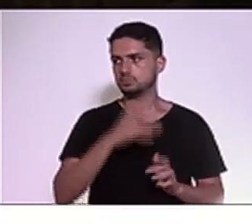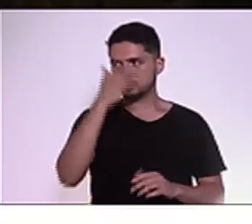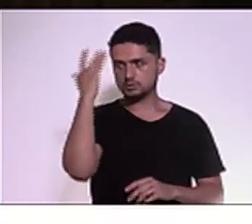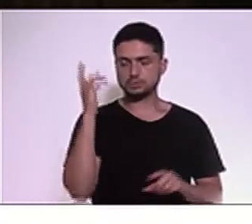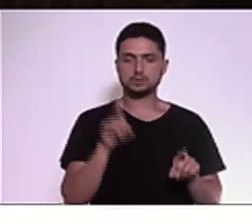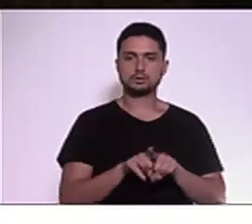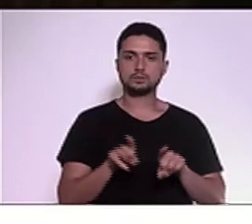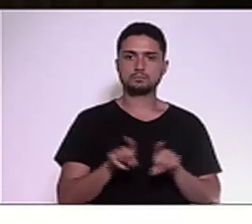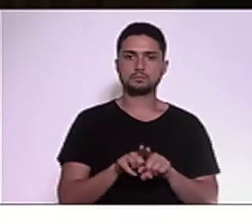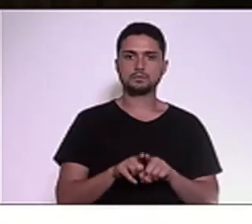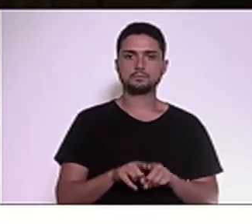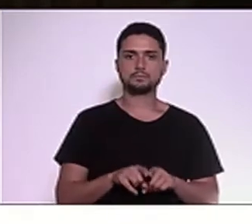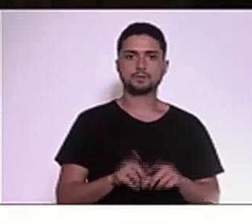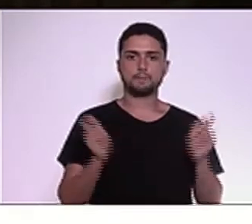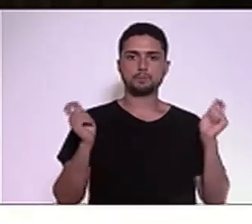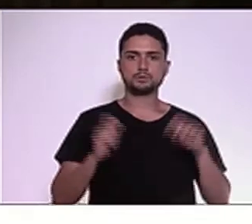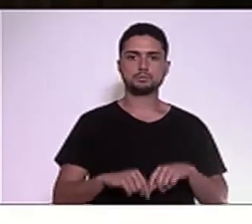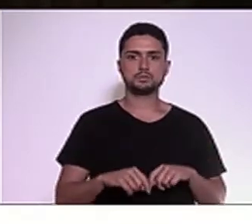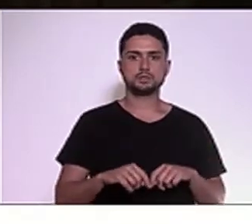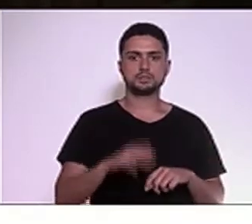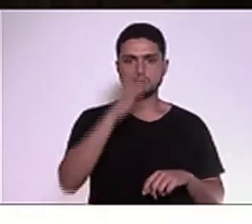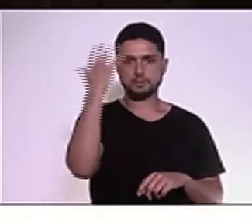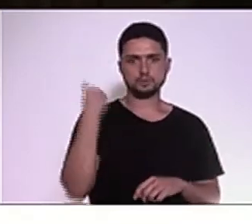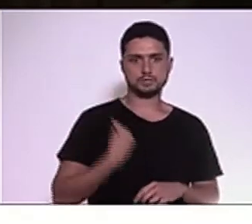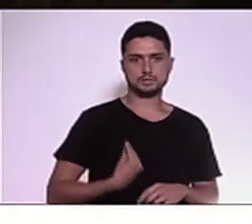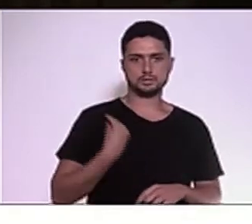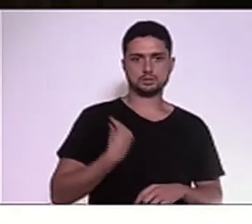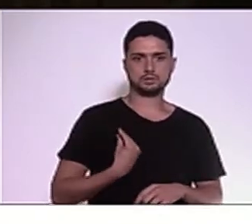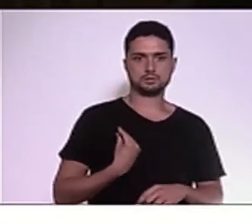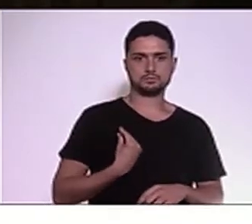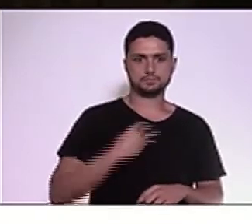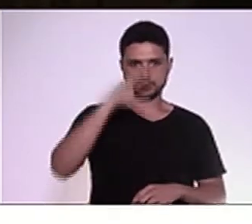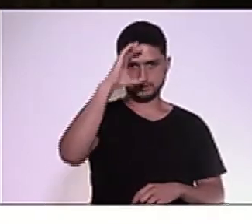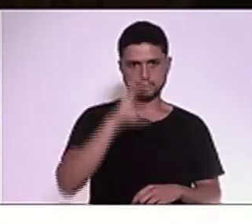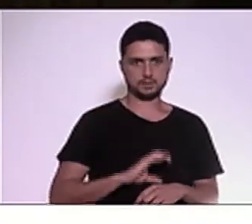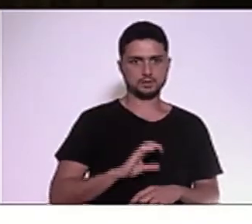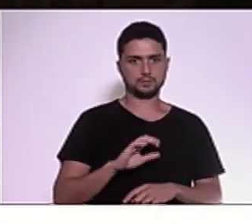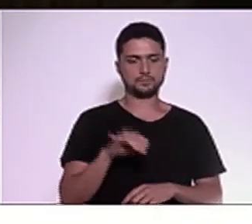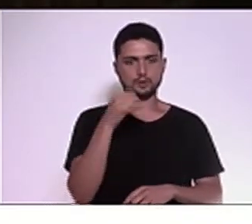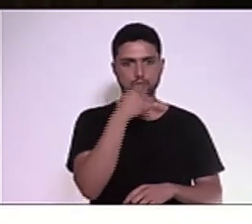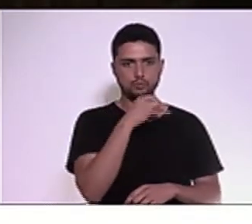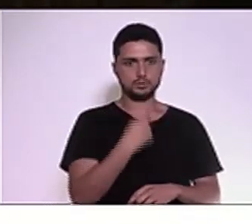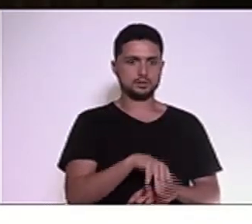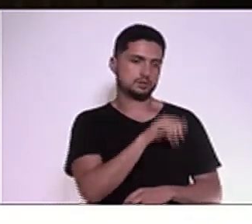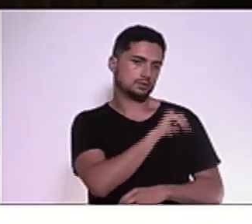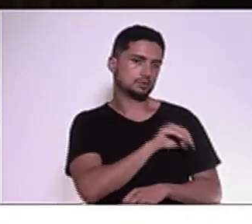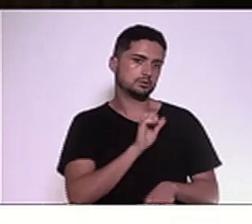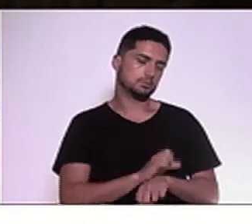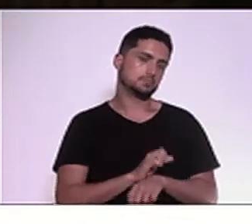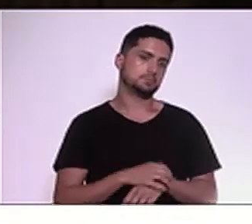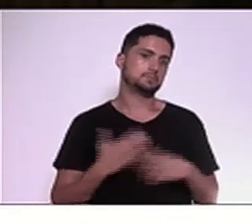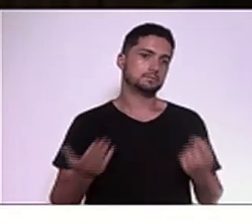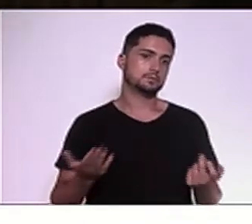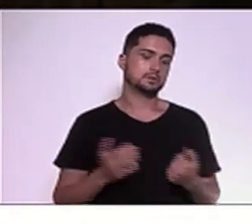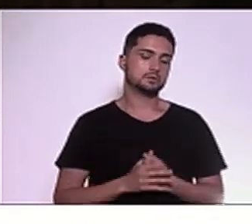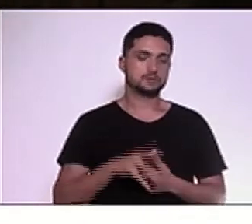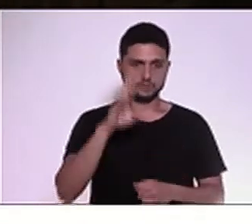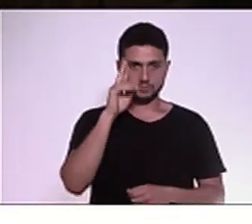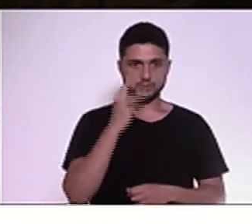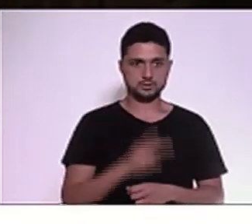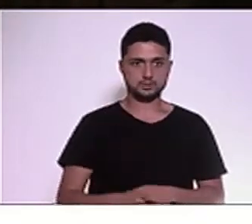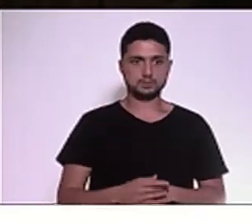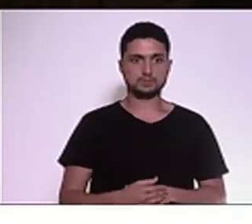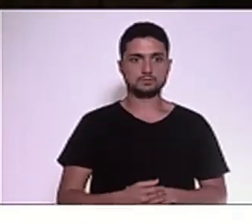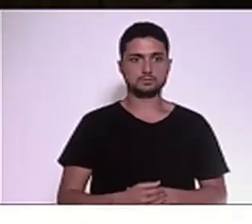de subsistência do cidadão e da cidadã fluminense no estado do Rio de Janeiro. Ou seja, senhor